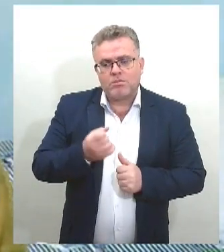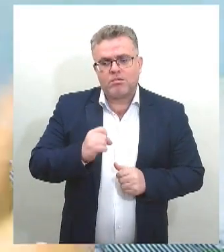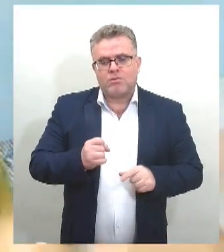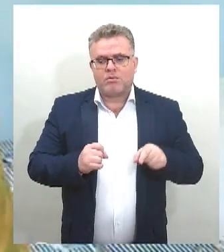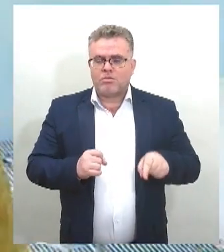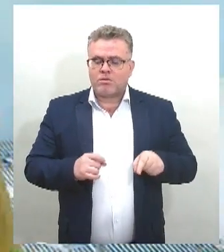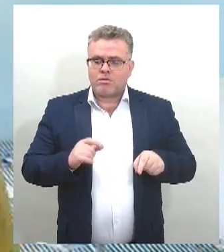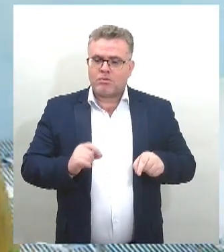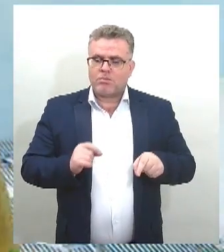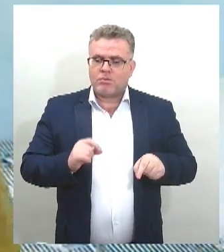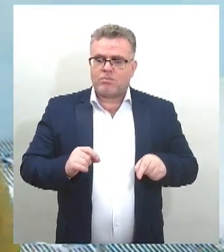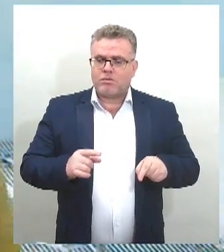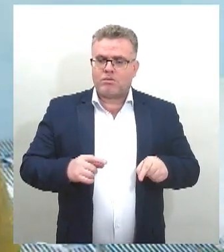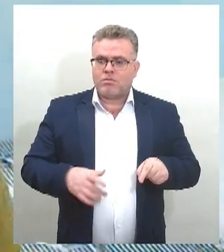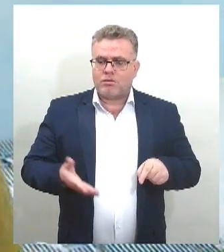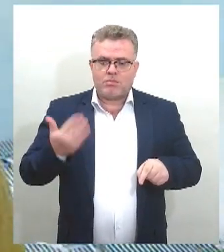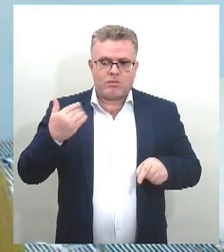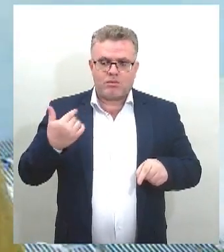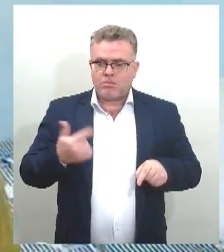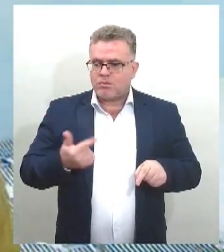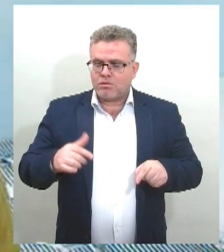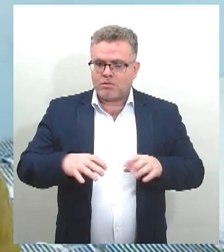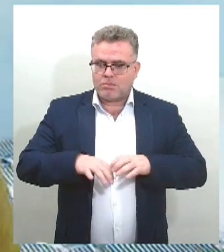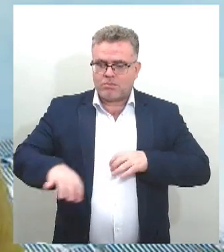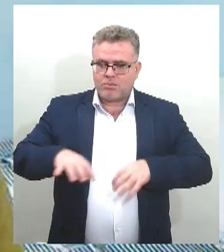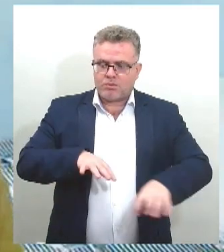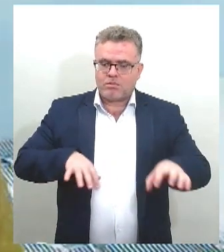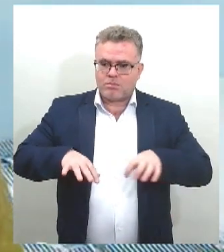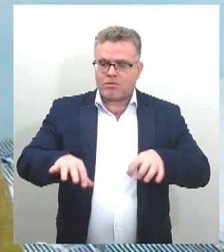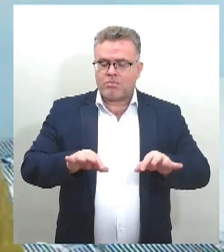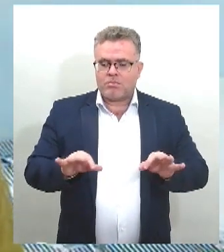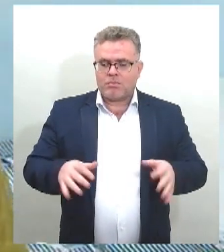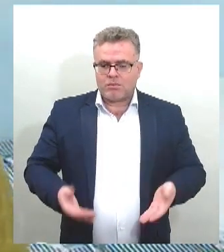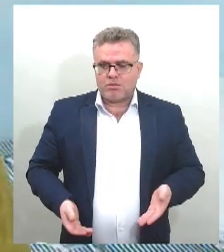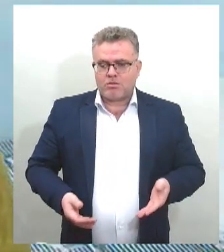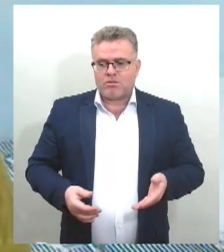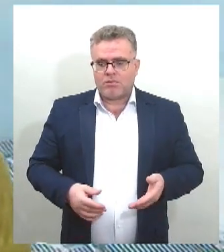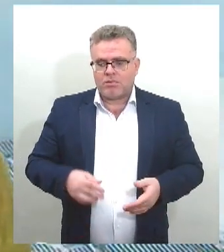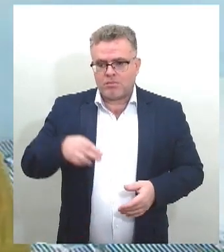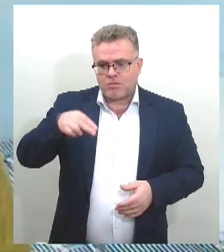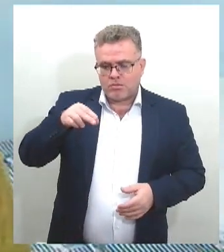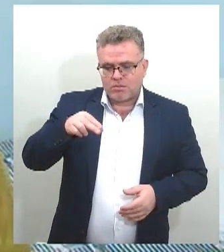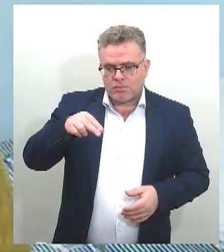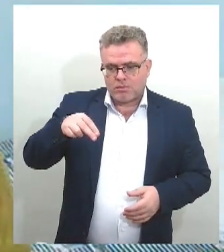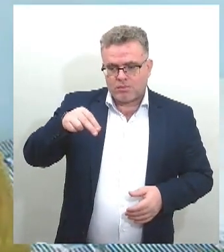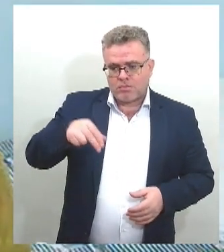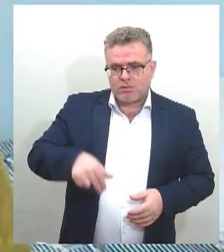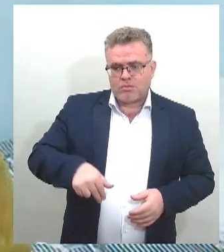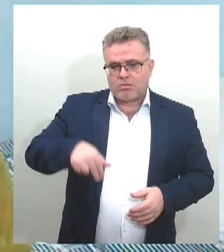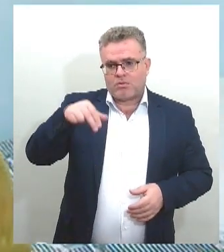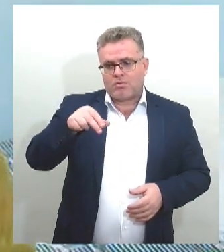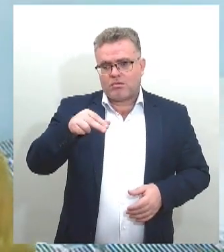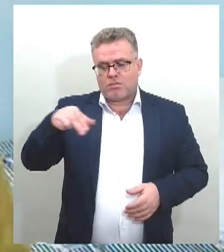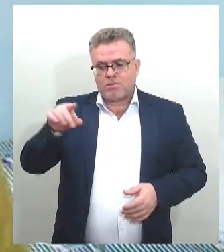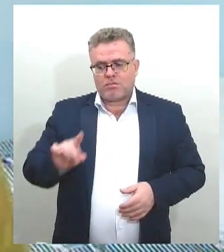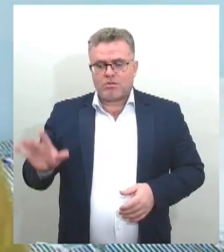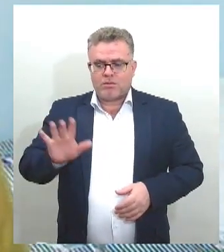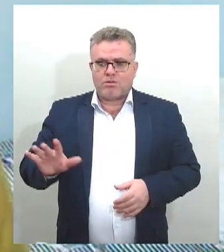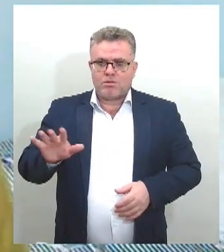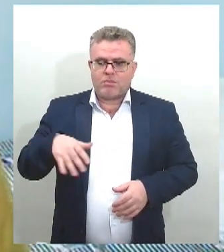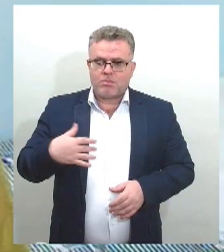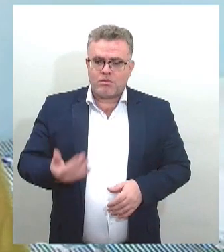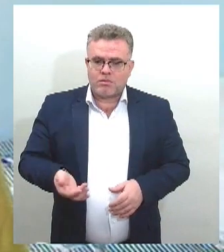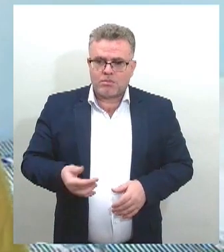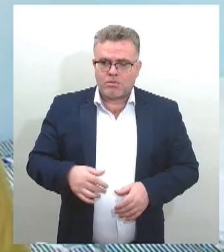existia a divisão regional que hoje nós conhecemos como Norte e Nordeste. Naquele período era províncias do Norte e províncias do Sul.